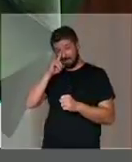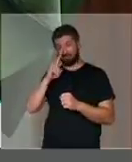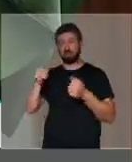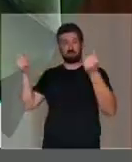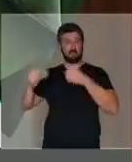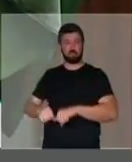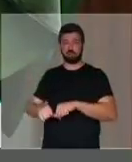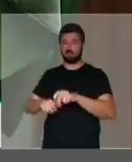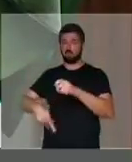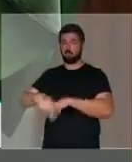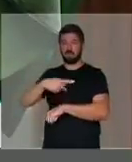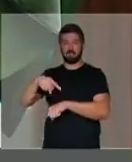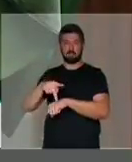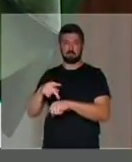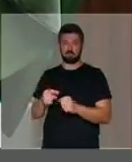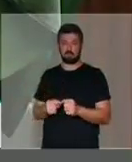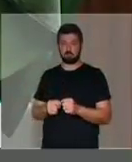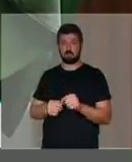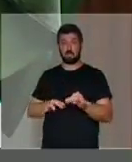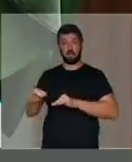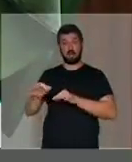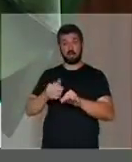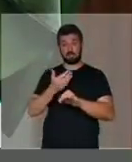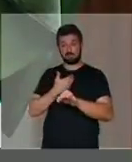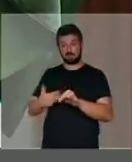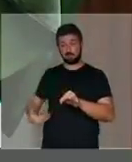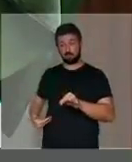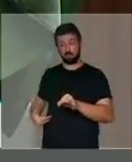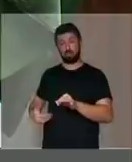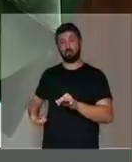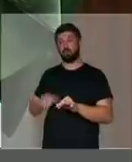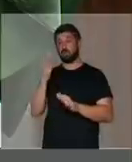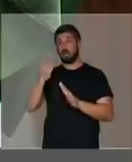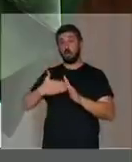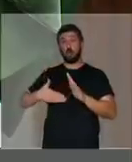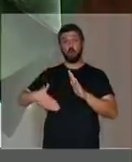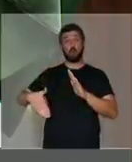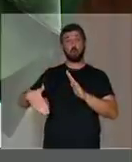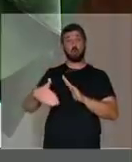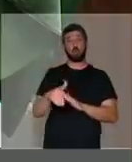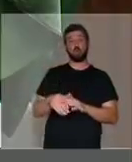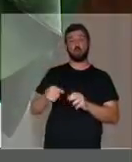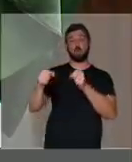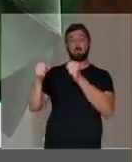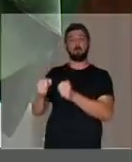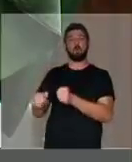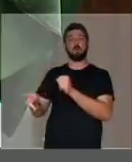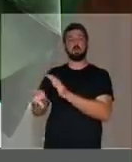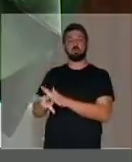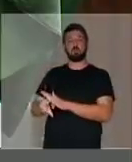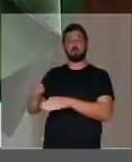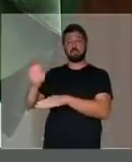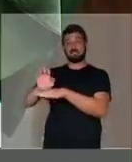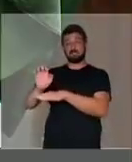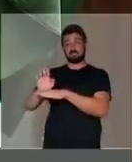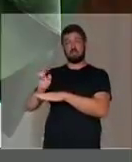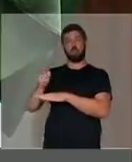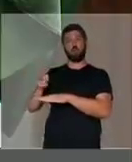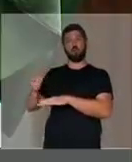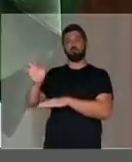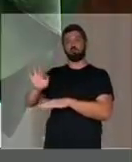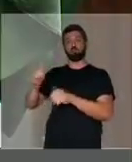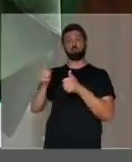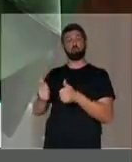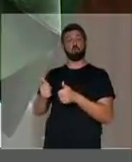uma nação. A ordem pública é aquela que pressupõe que todos os poderes do Estado estejam em seu